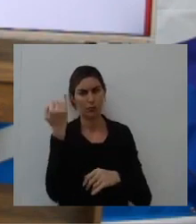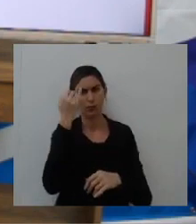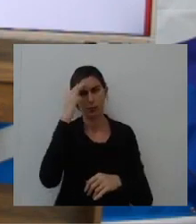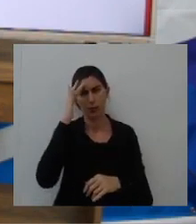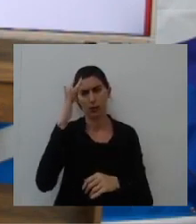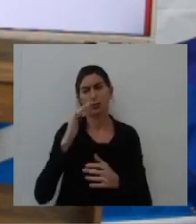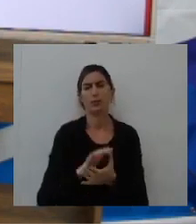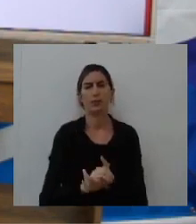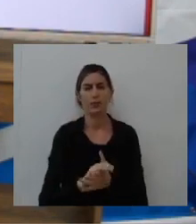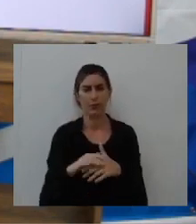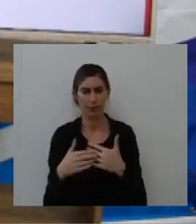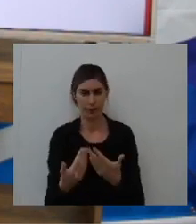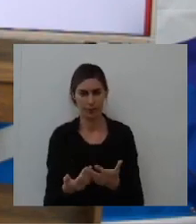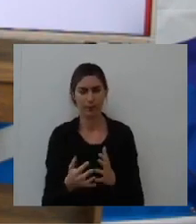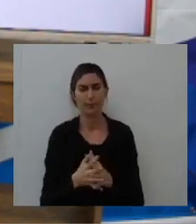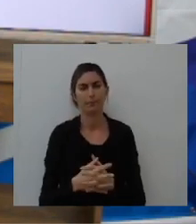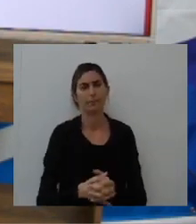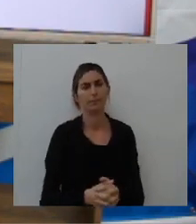trouxe? É isso.